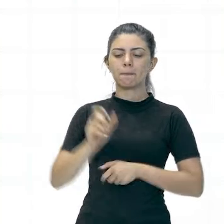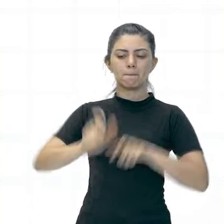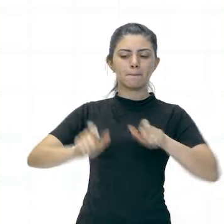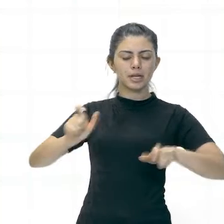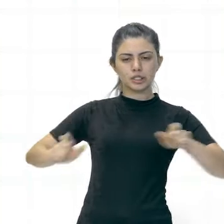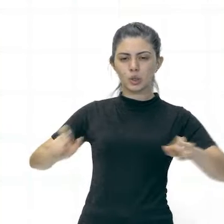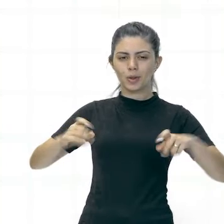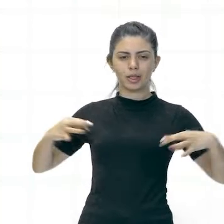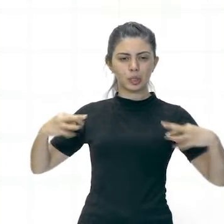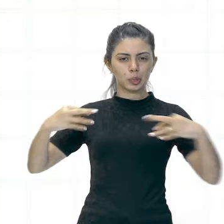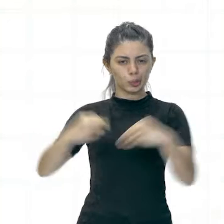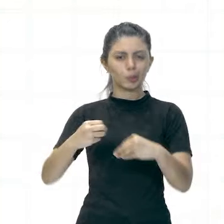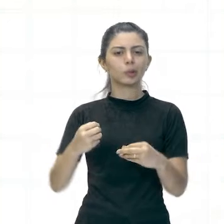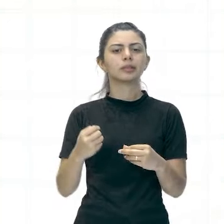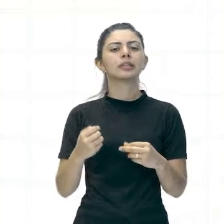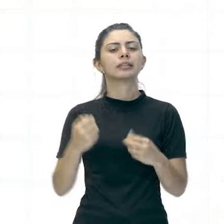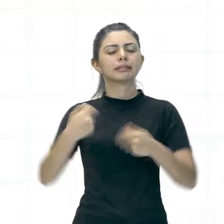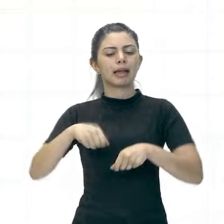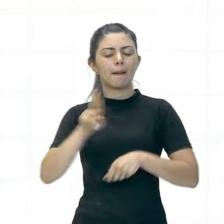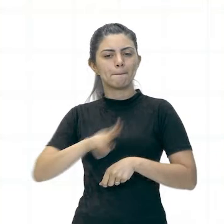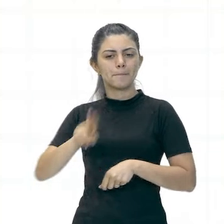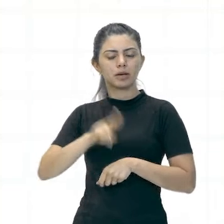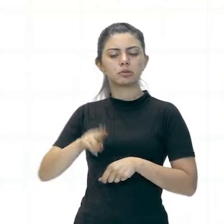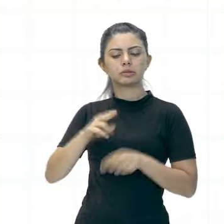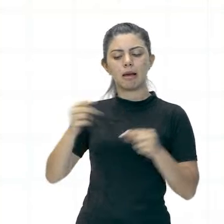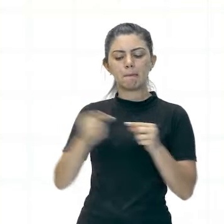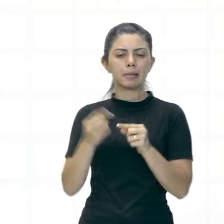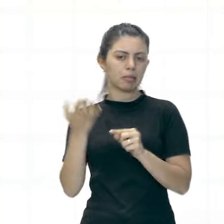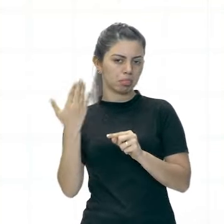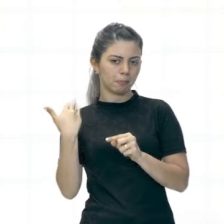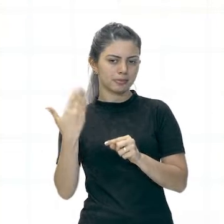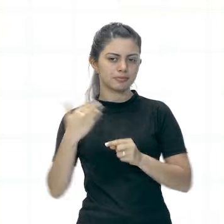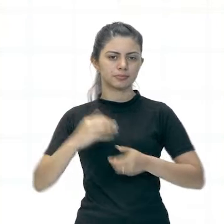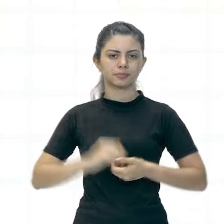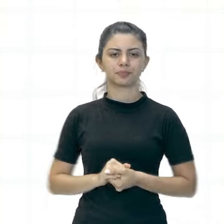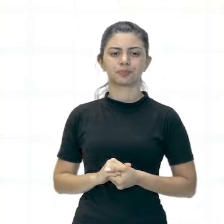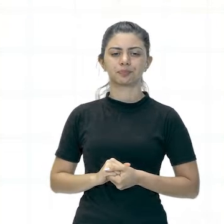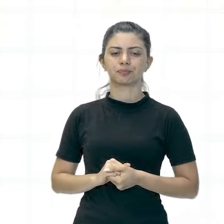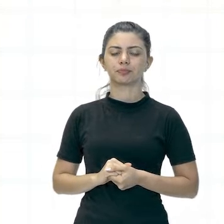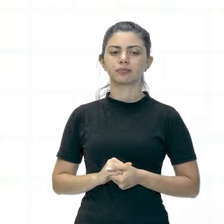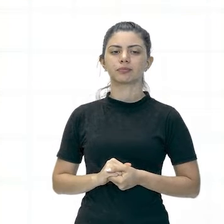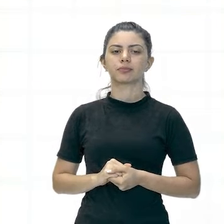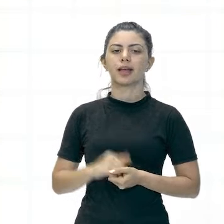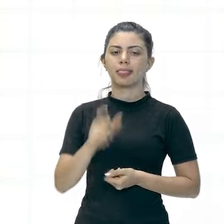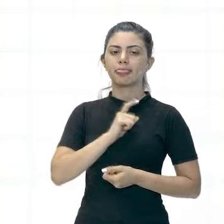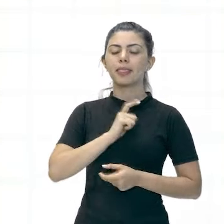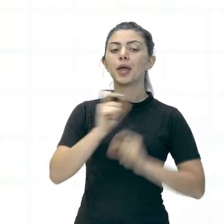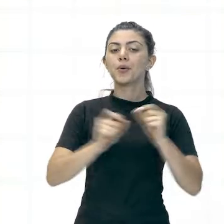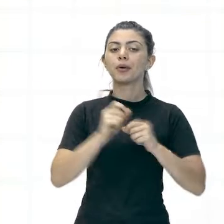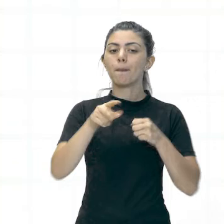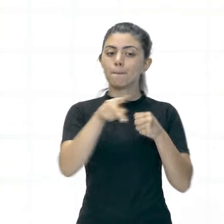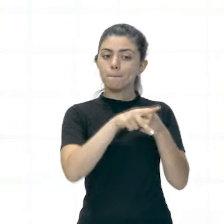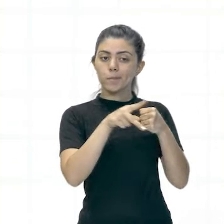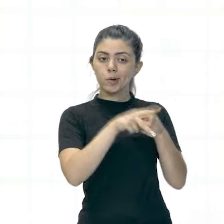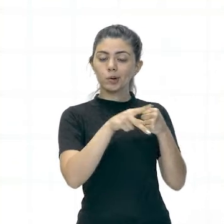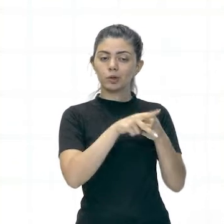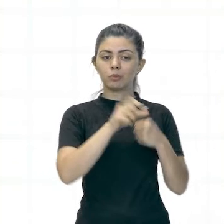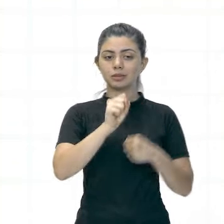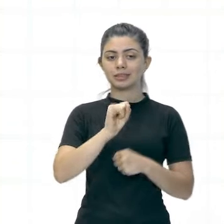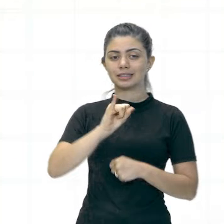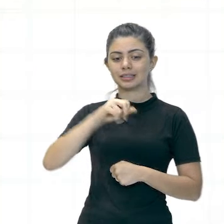as pessoas gramaticais na formação do passado. Então, aqui eu tenho os pronomes do